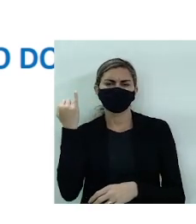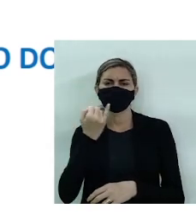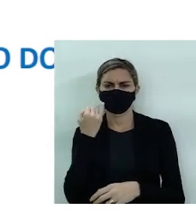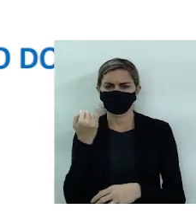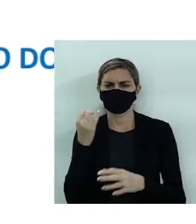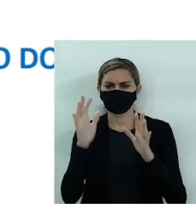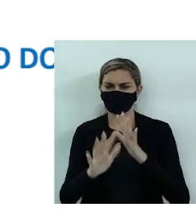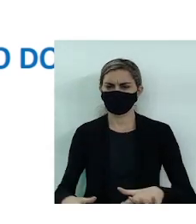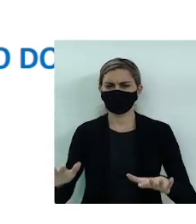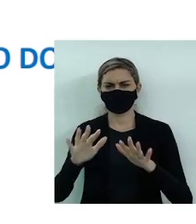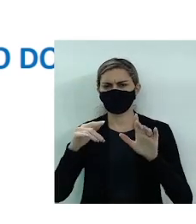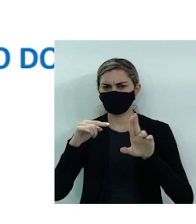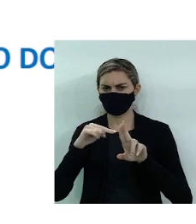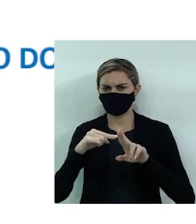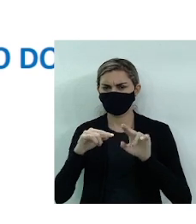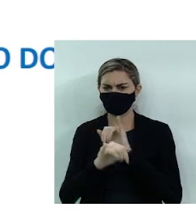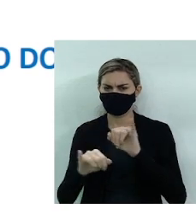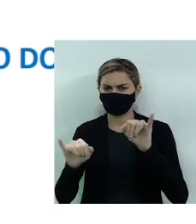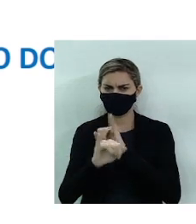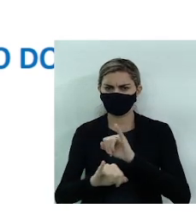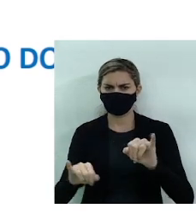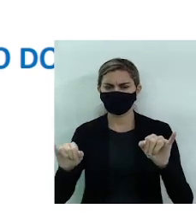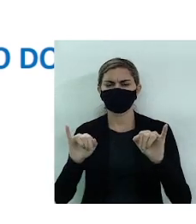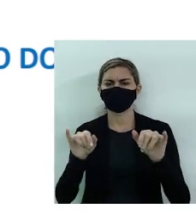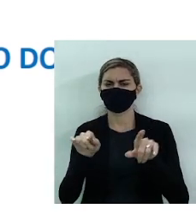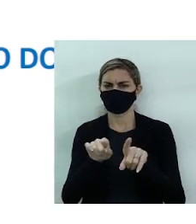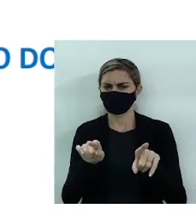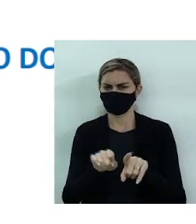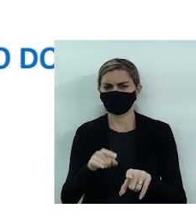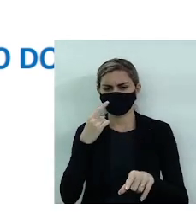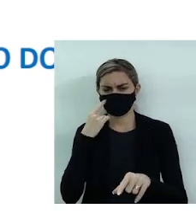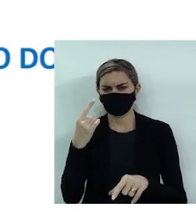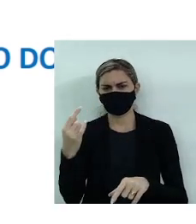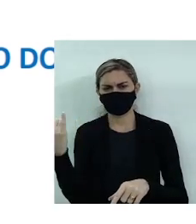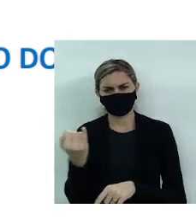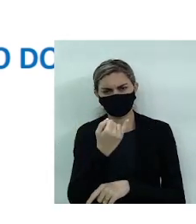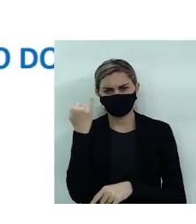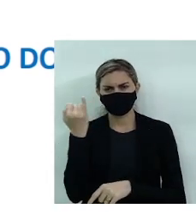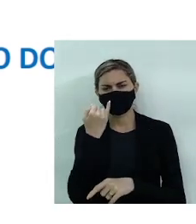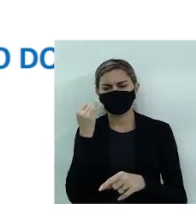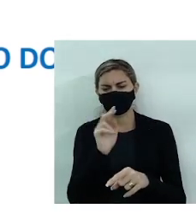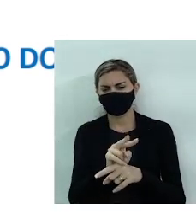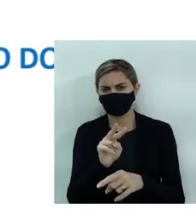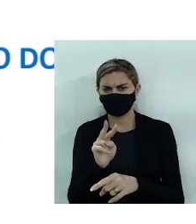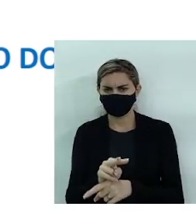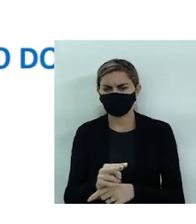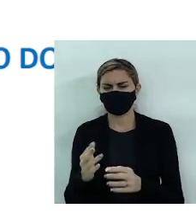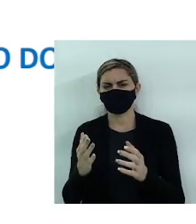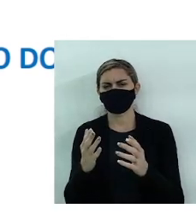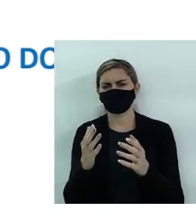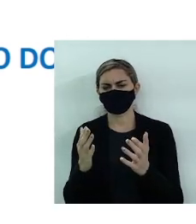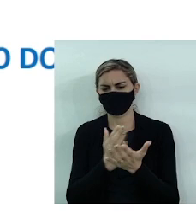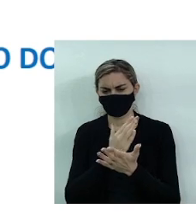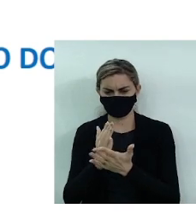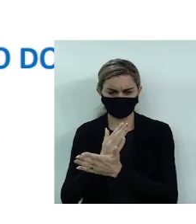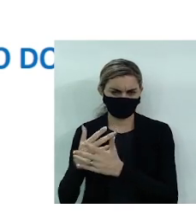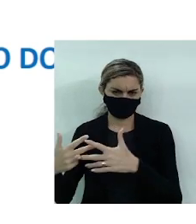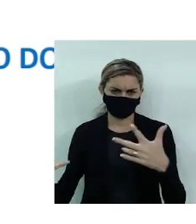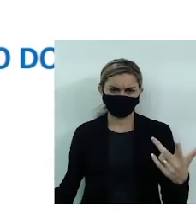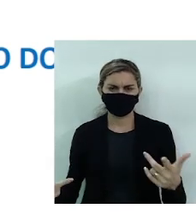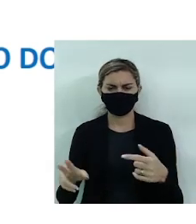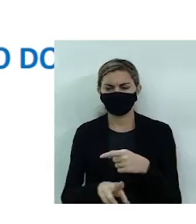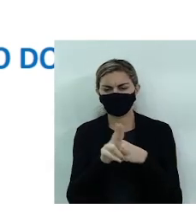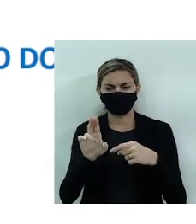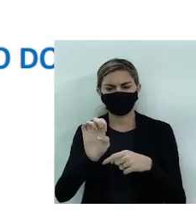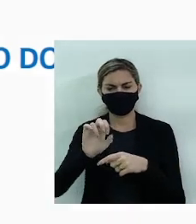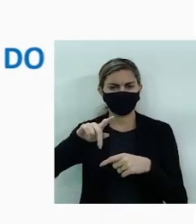ao cenário da unidade de informação. Vamos ver os passos essenciais para a preservação e conservação do acervo, além do uso